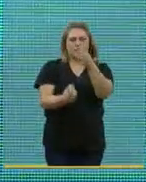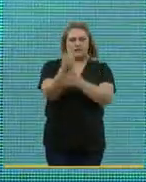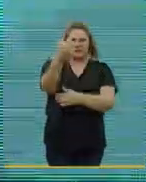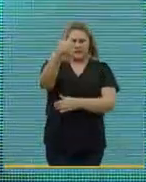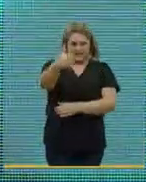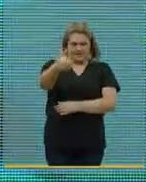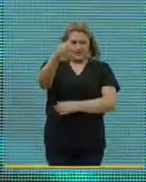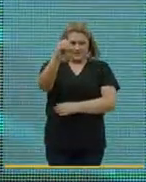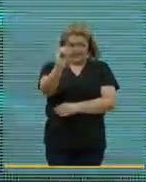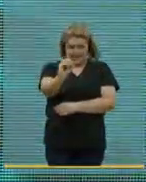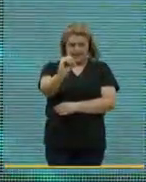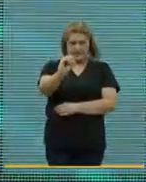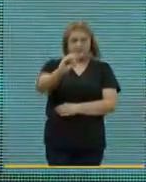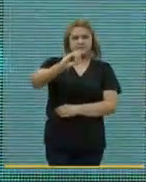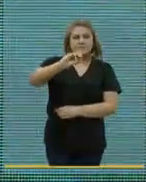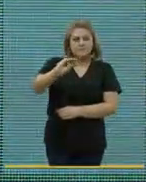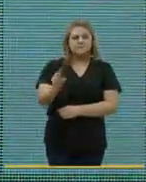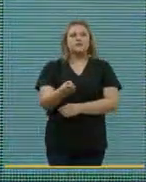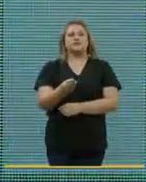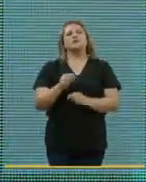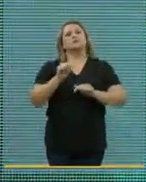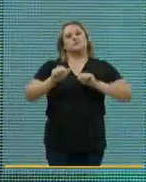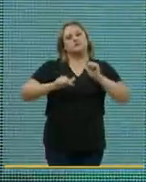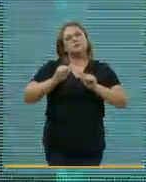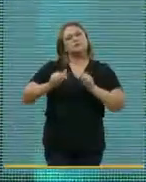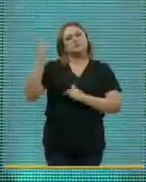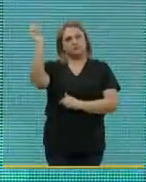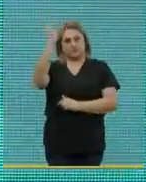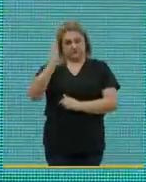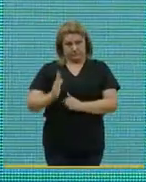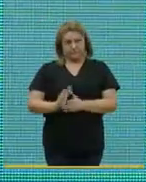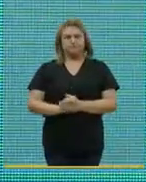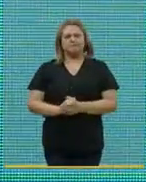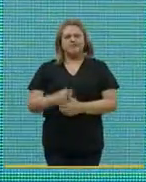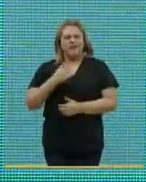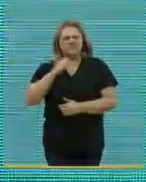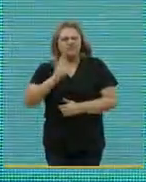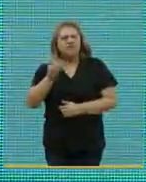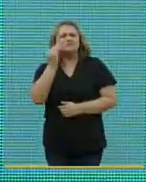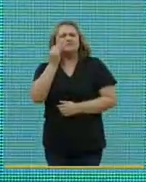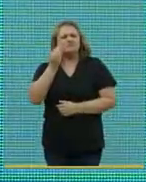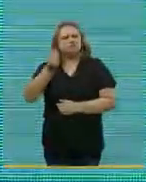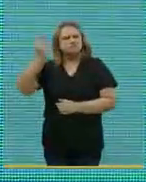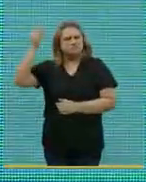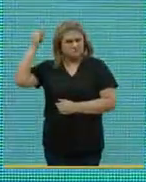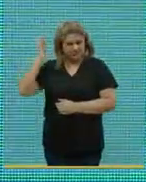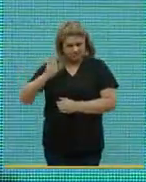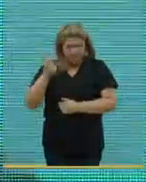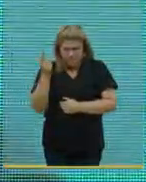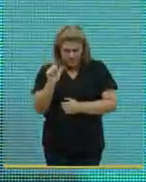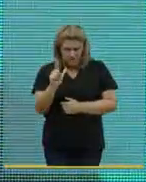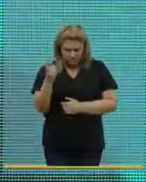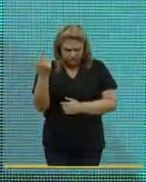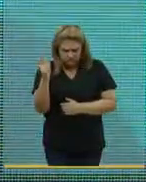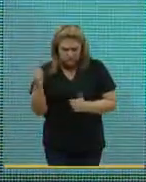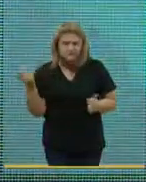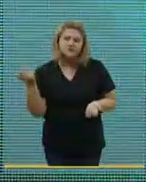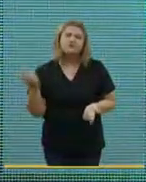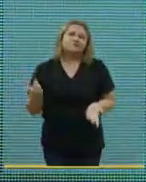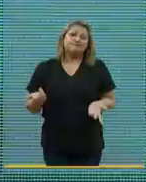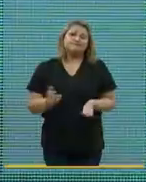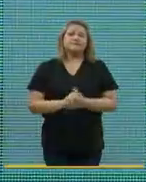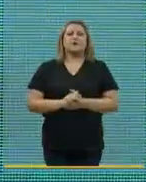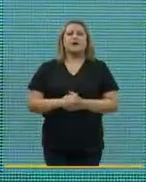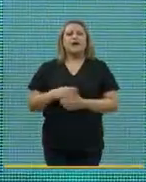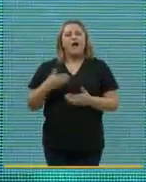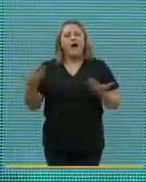já tive oportunidade de fazer e em outra época portanto um agora assim como o